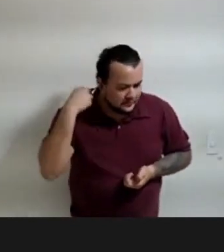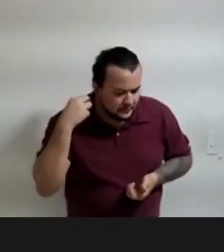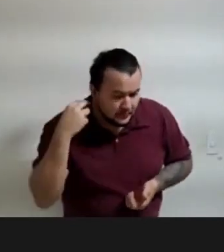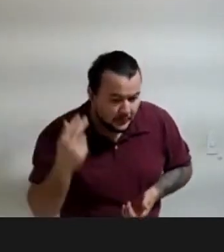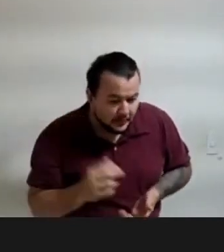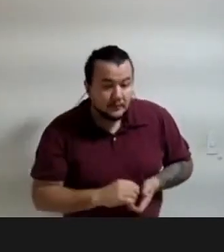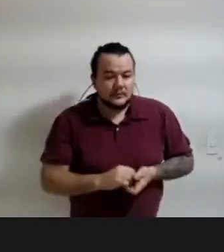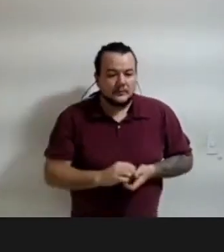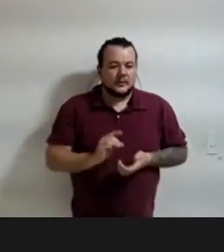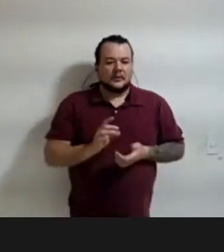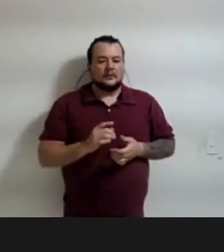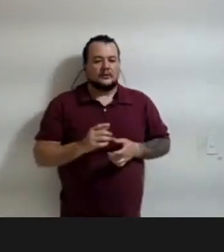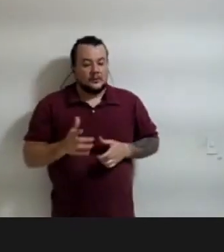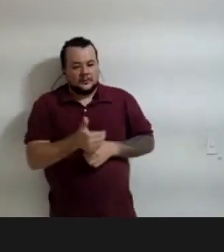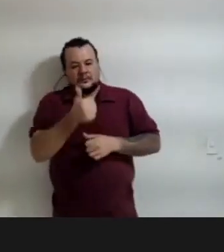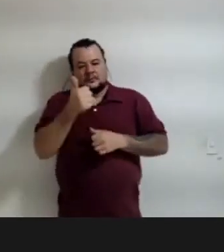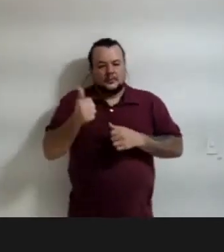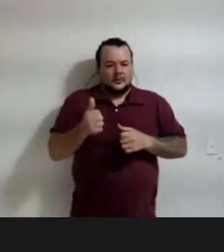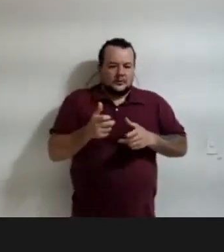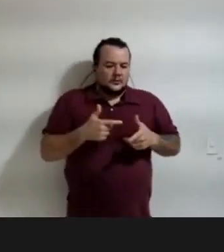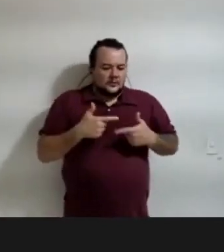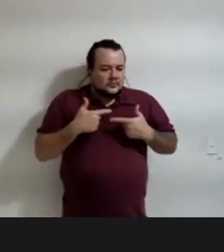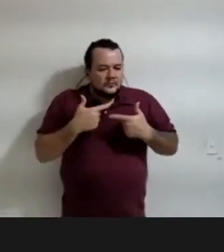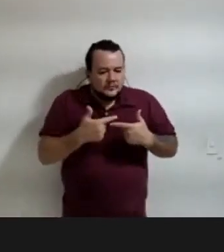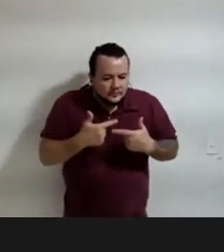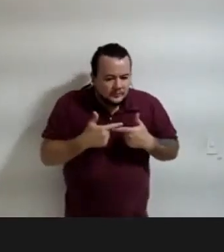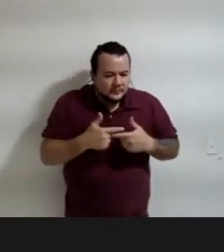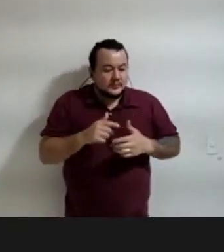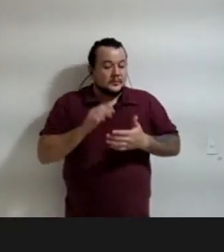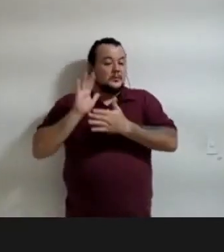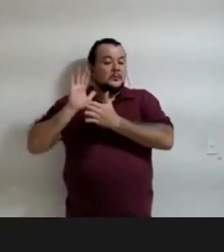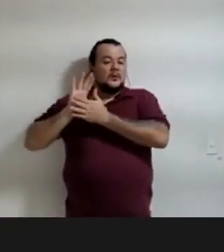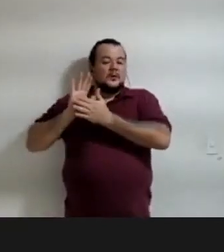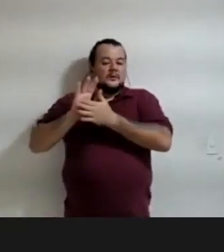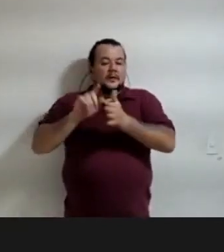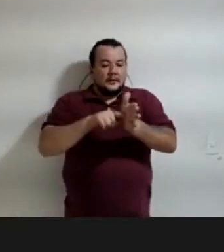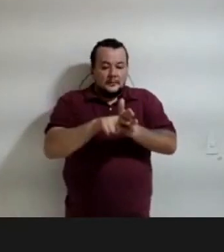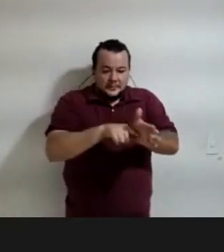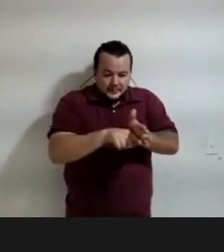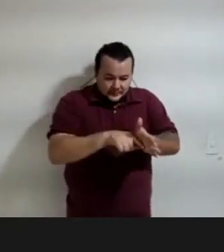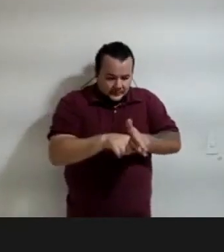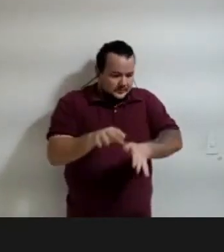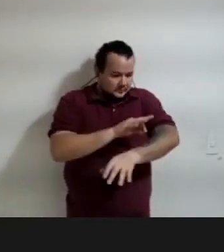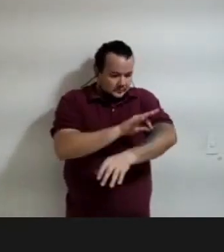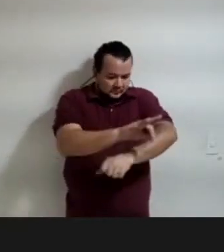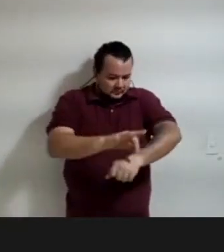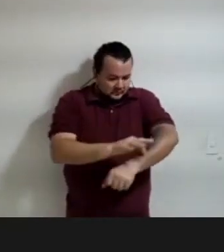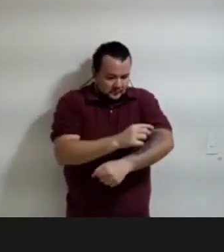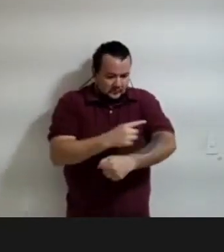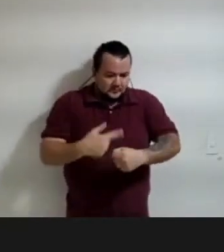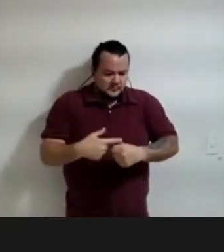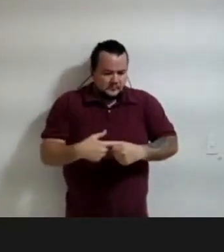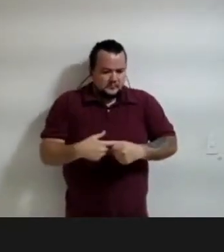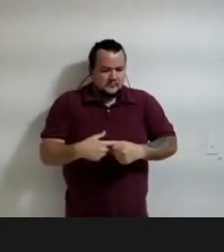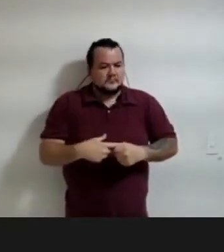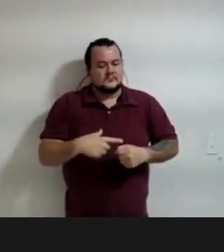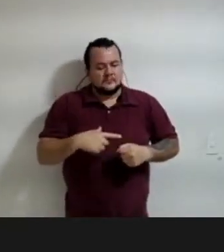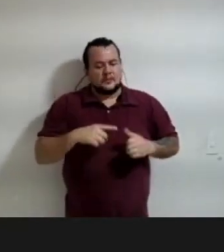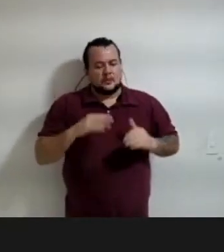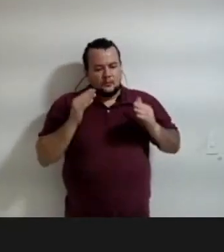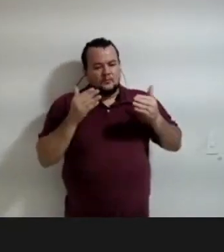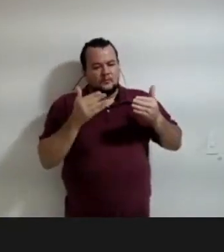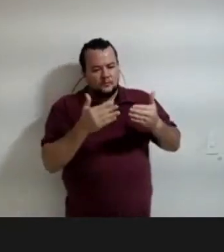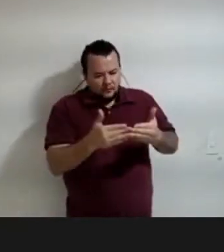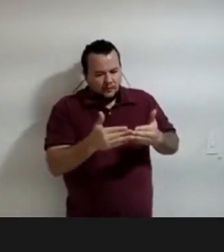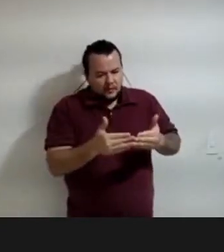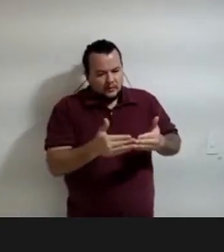em provar que a pesquisa, a extensão em arquitetura e urbanismo são uma causa que vale o sacrifício que nós fizemos e o